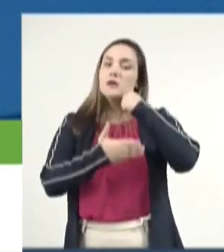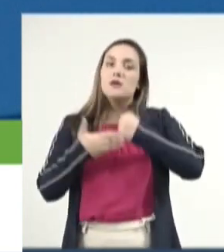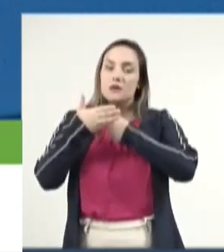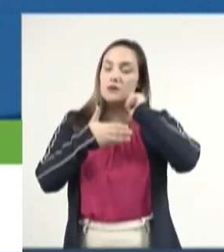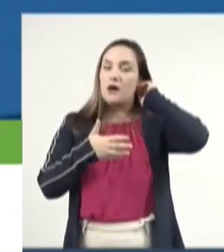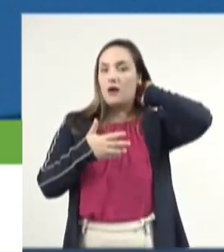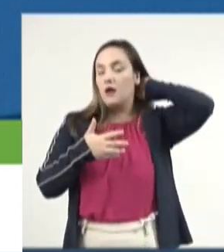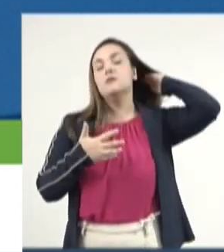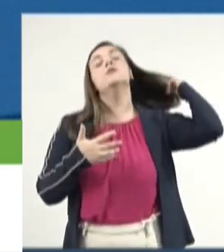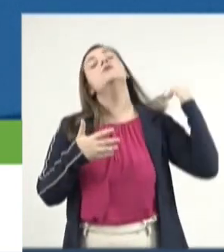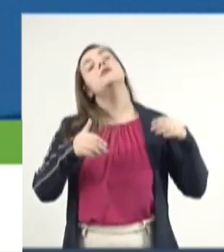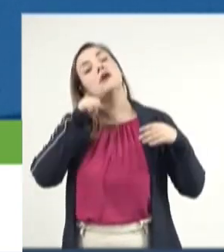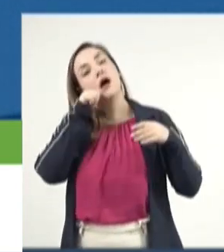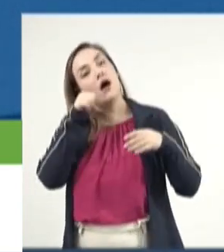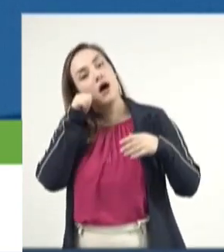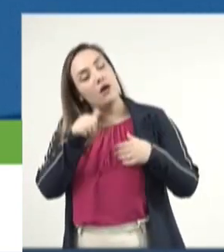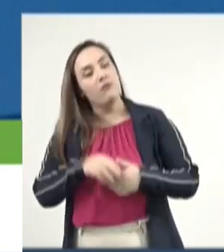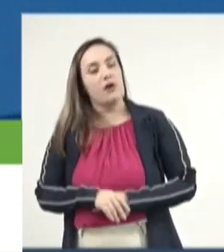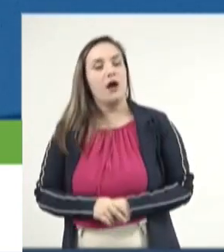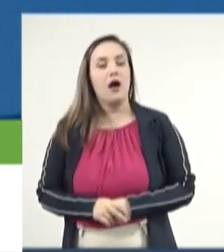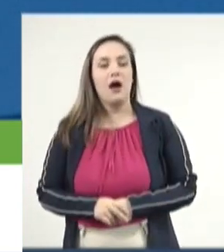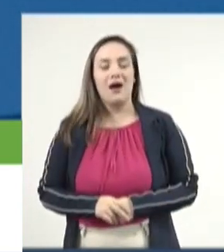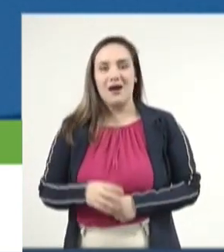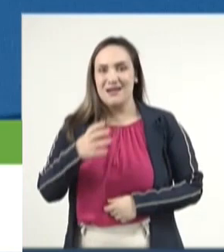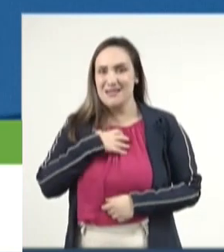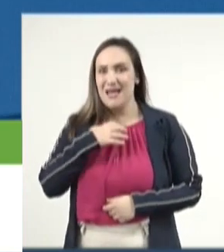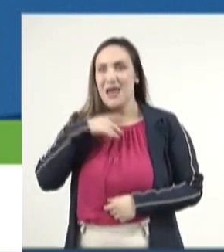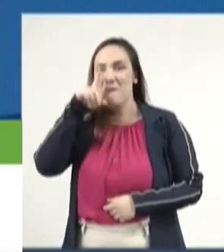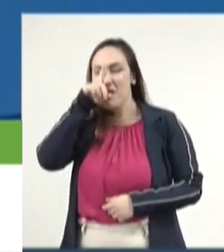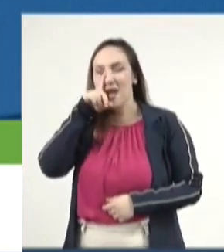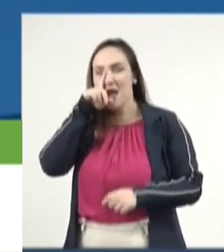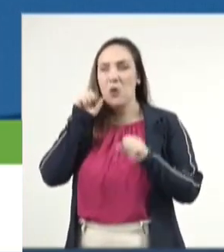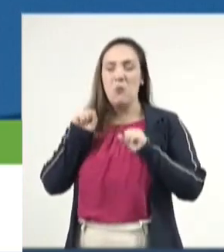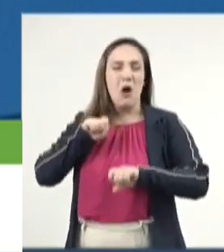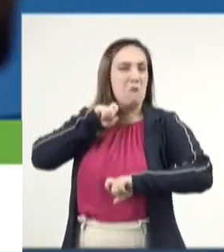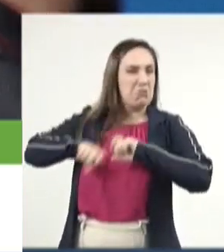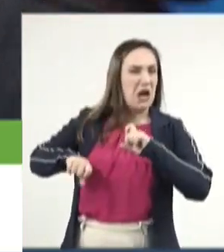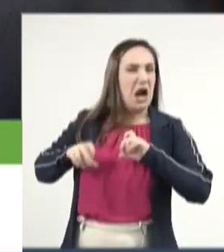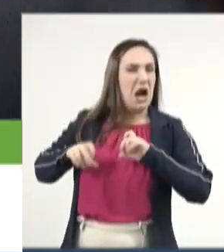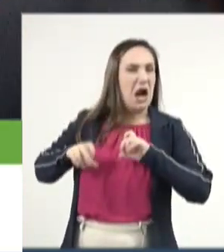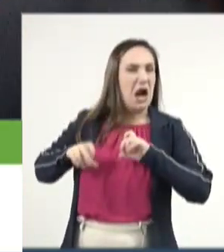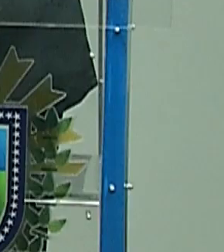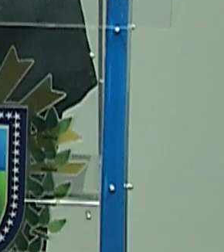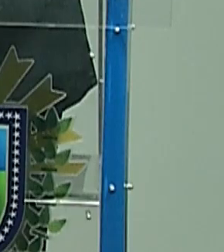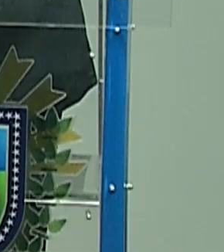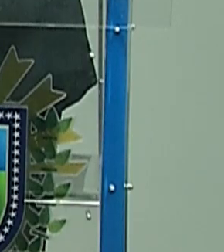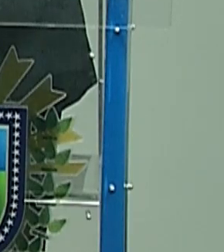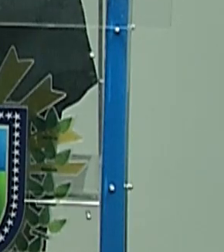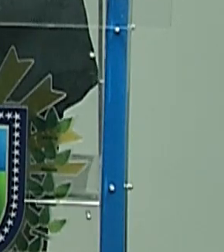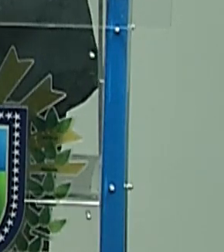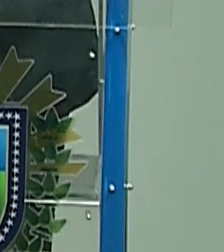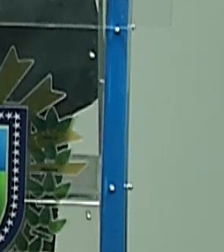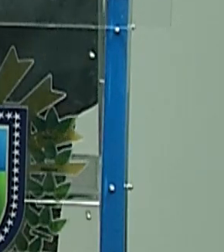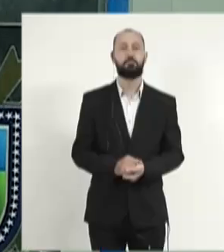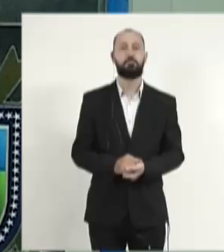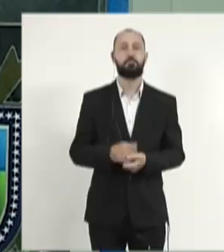proteção à mulher que se sinta em situação de risco.